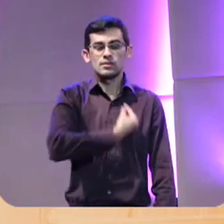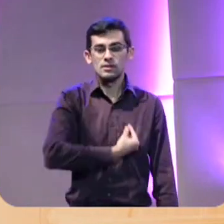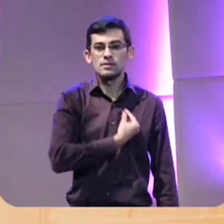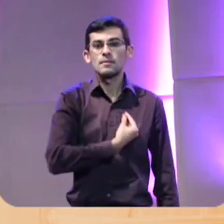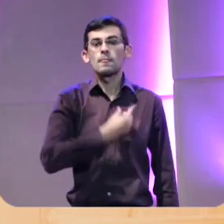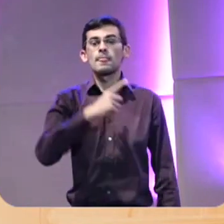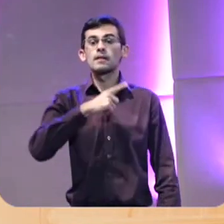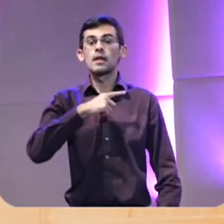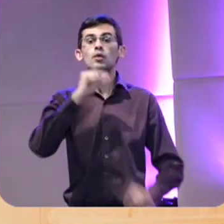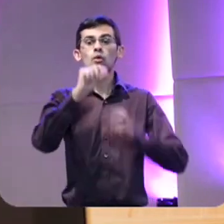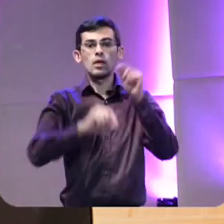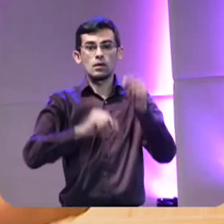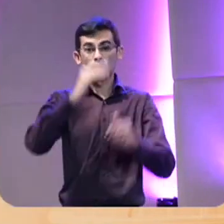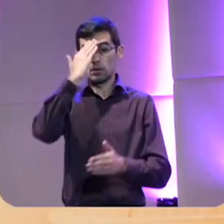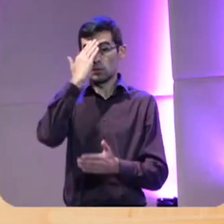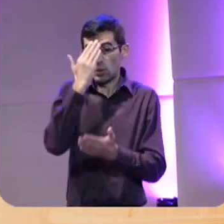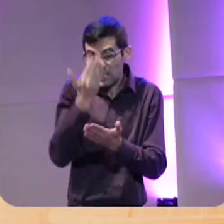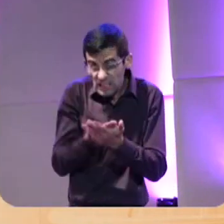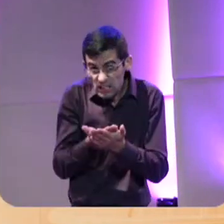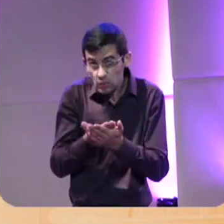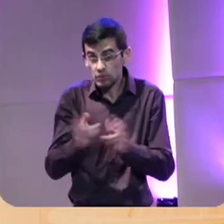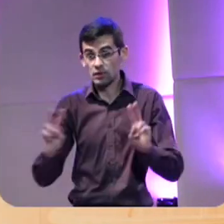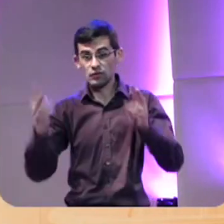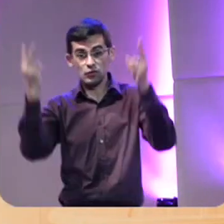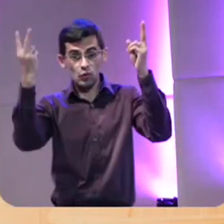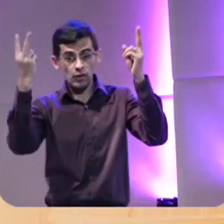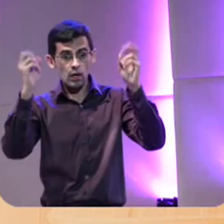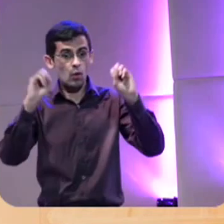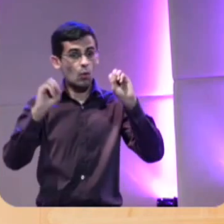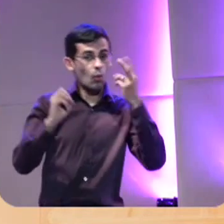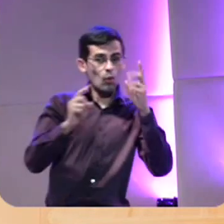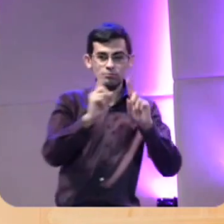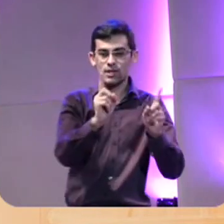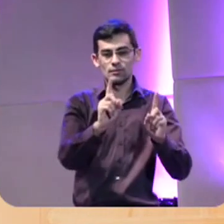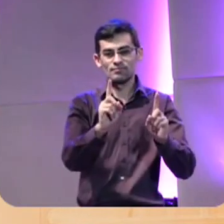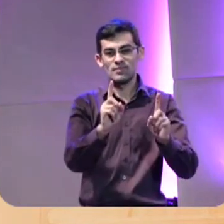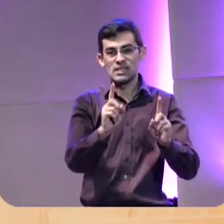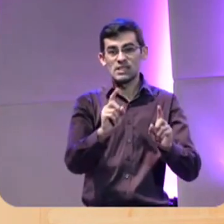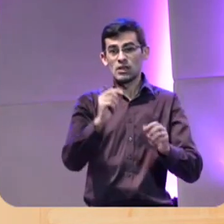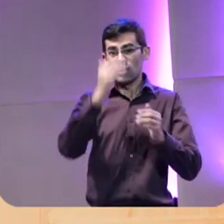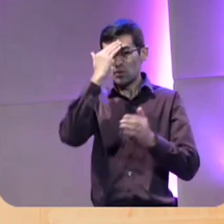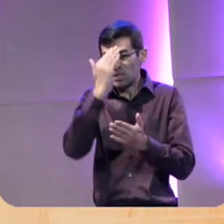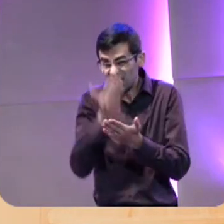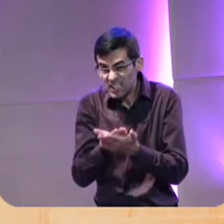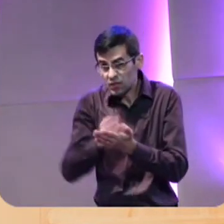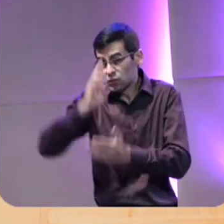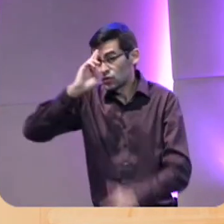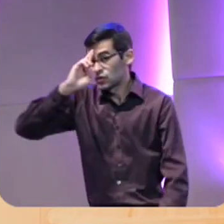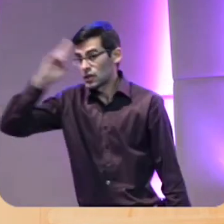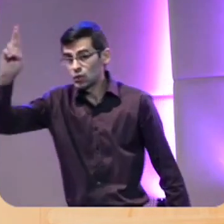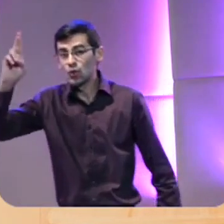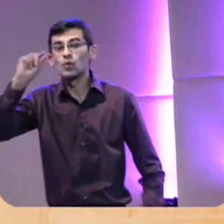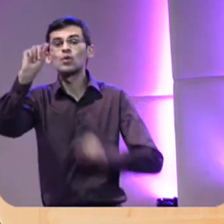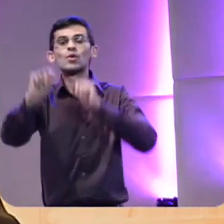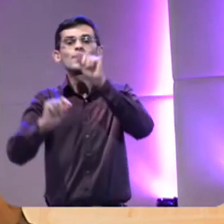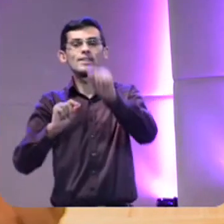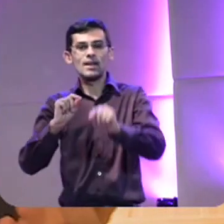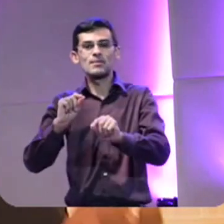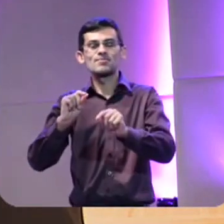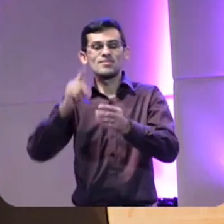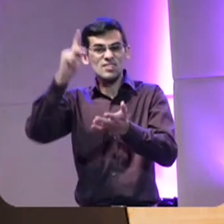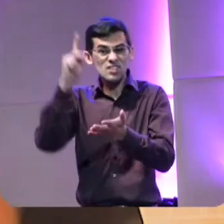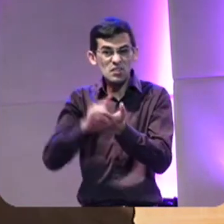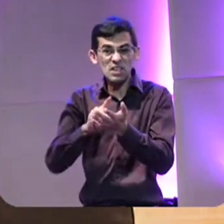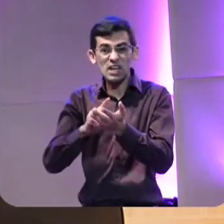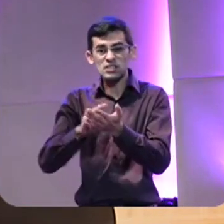ver se eu creio ou não creio na vitória. Se eu creio ou não creio que o Senhor faz parte